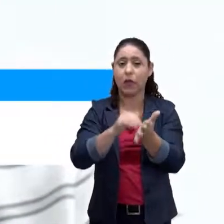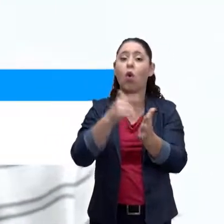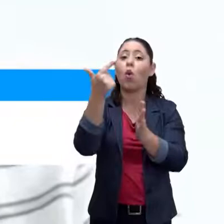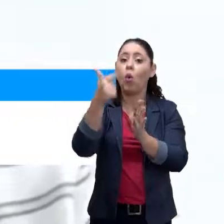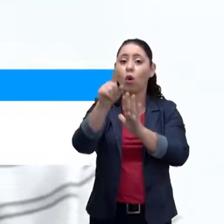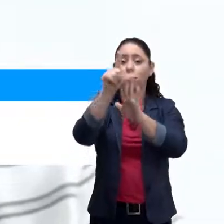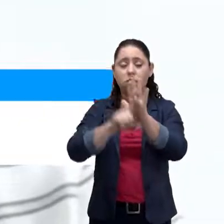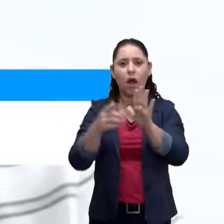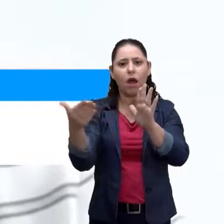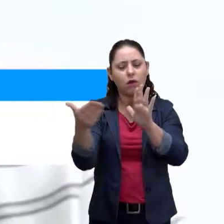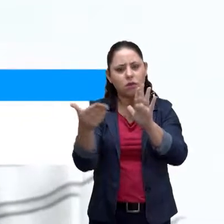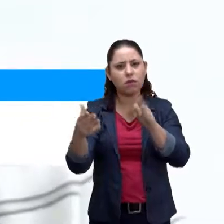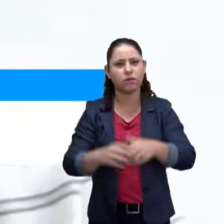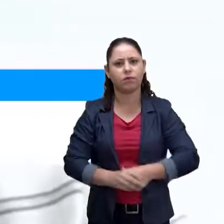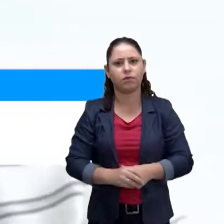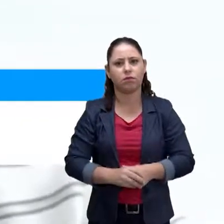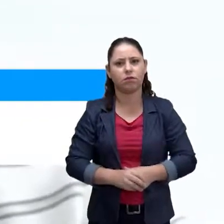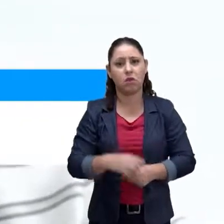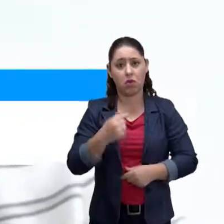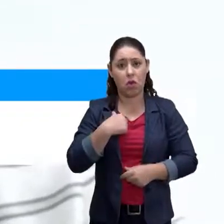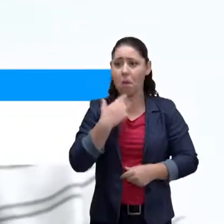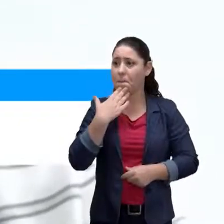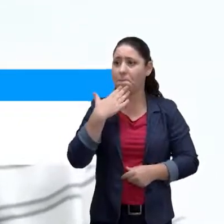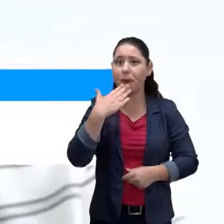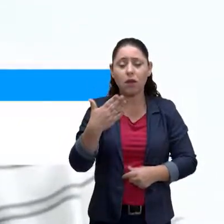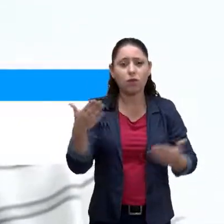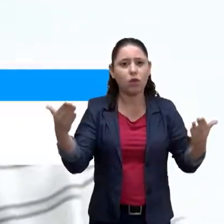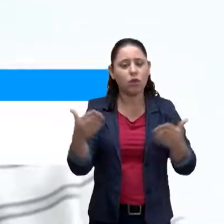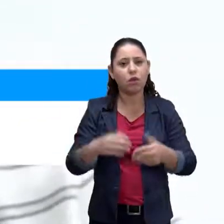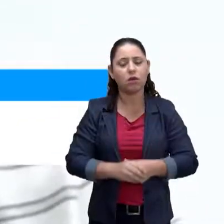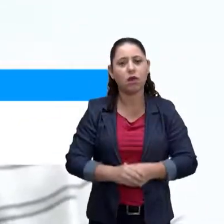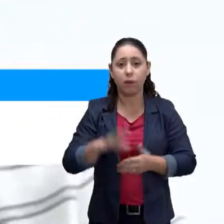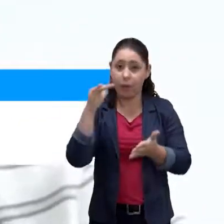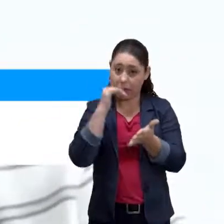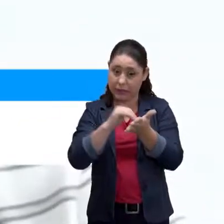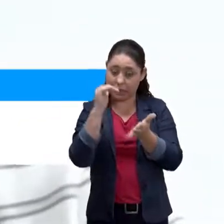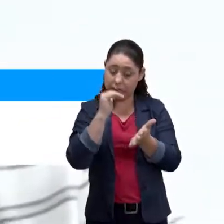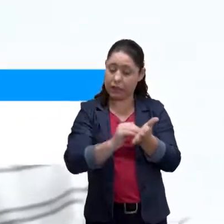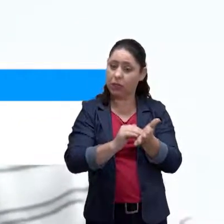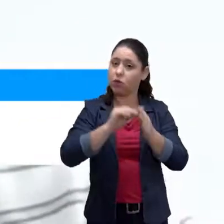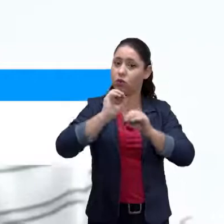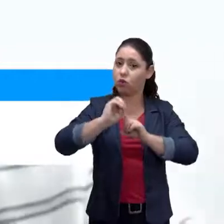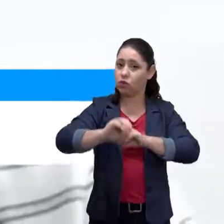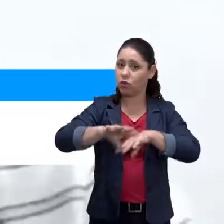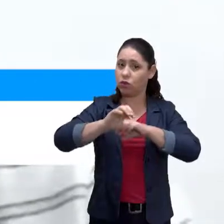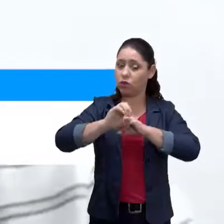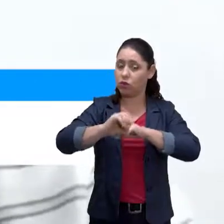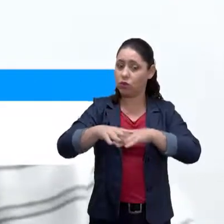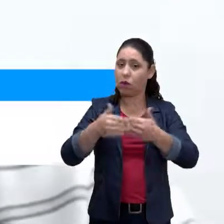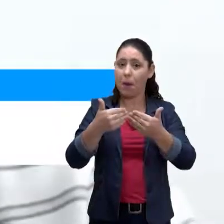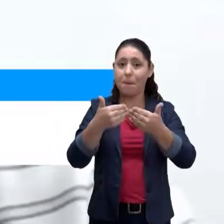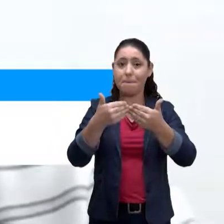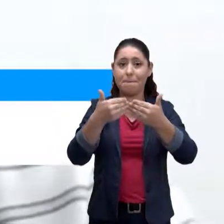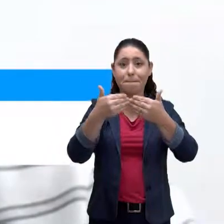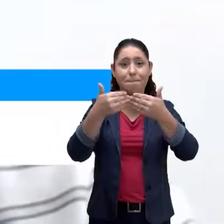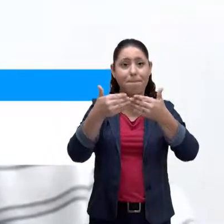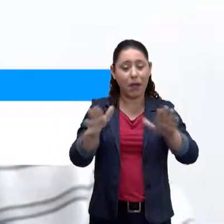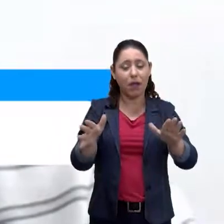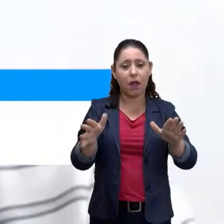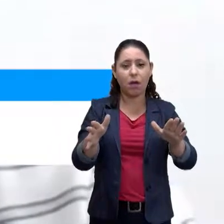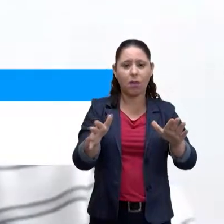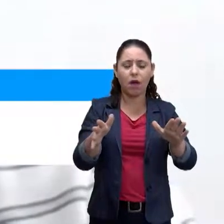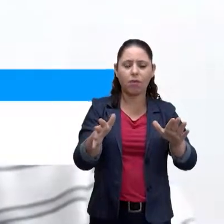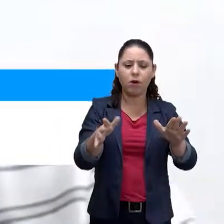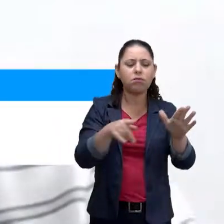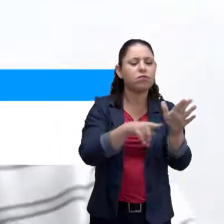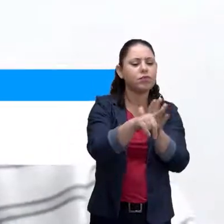Secretaria publicou uma outra lista. Agora, eu faço um apelo aqui para que a Secretaria de Educação abra